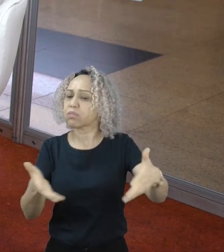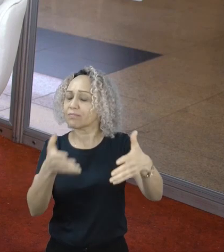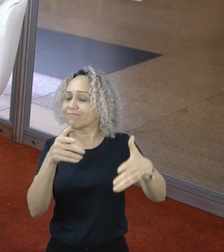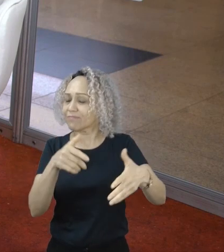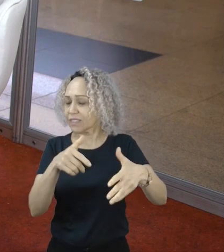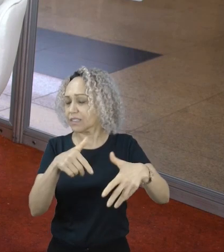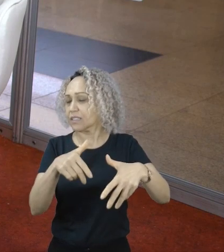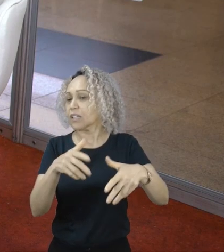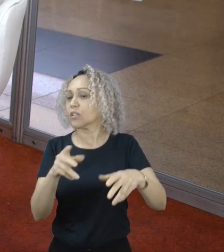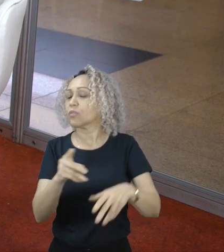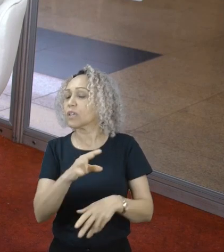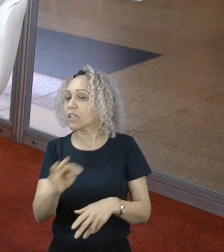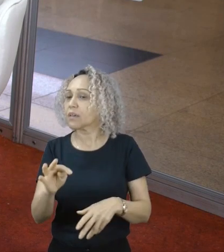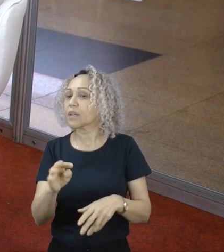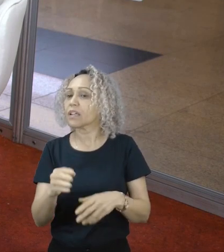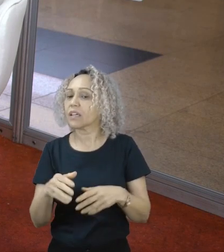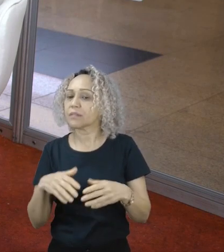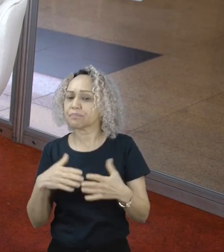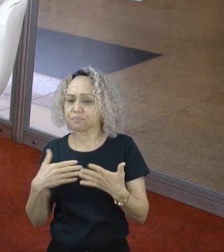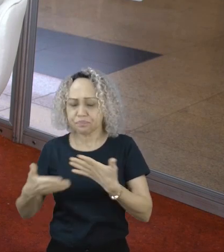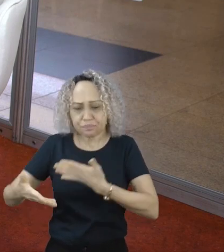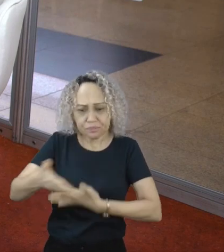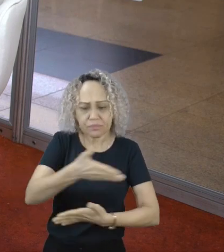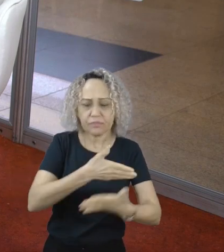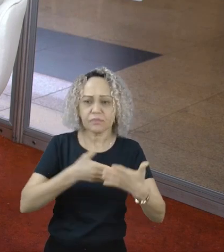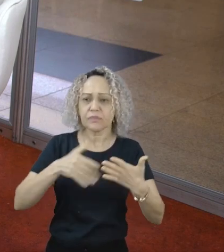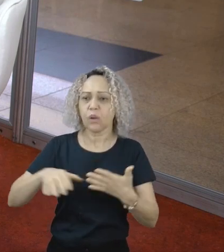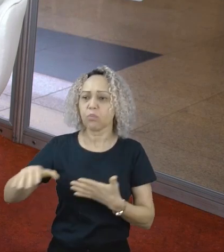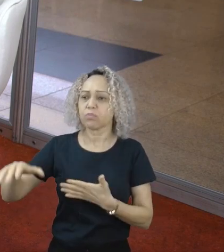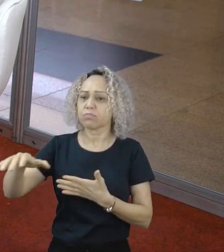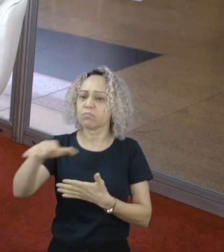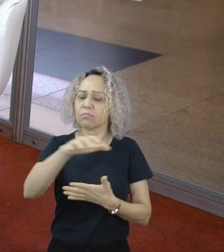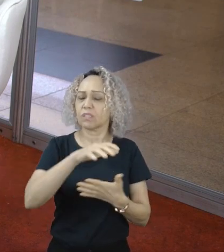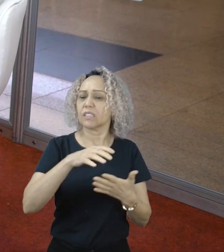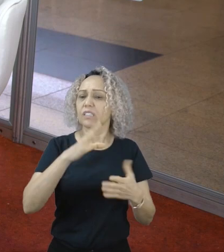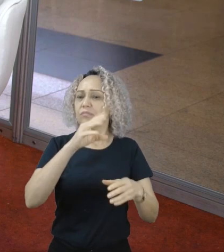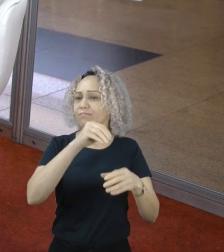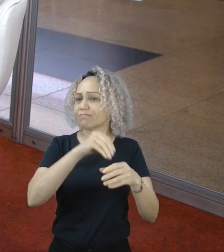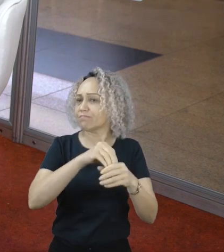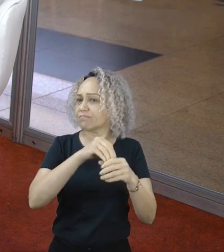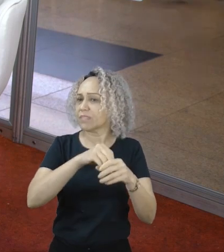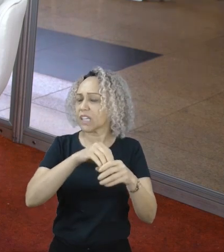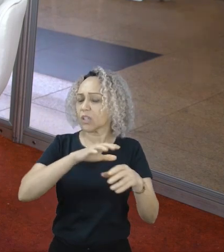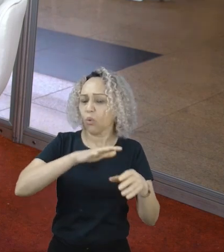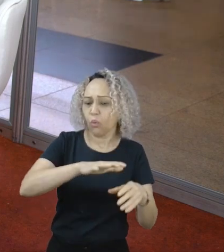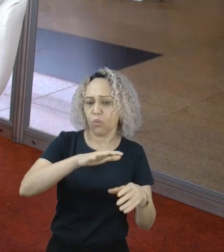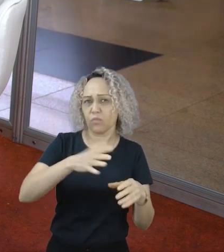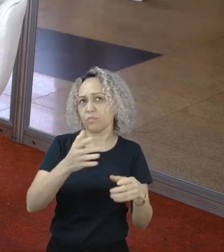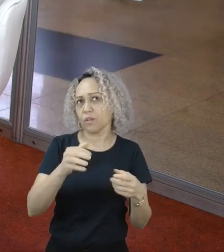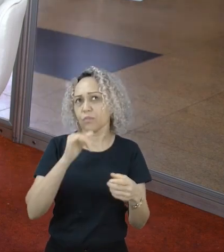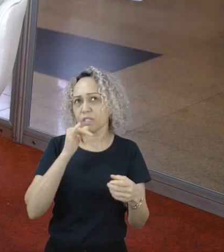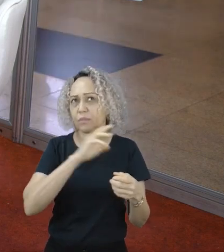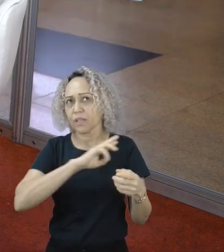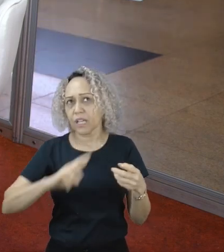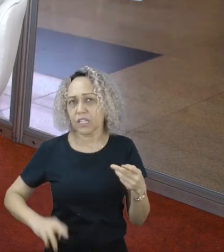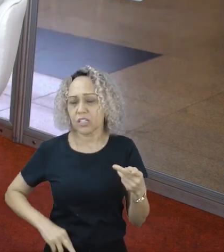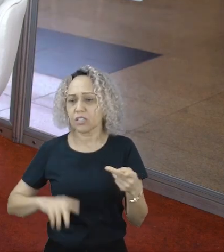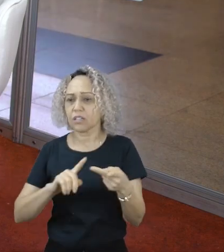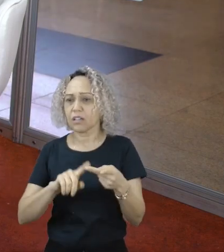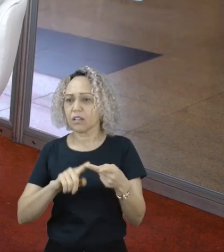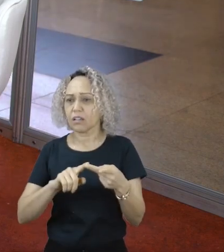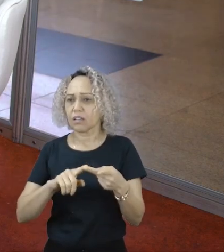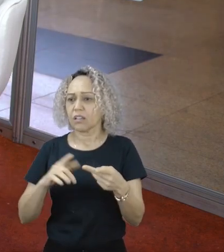nos territórios, com os vários segmentos da sociedade, seja o segmento religioso, seja o segmento